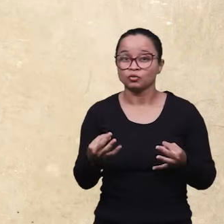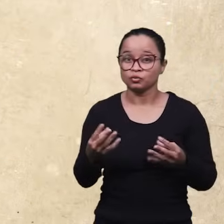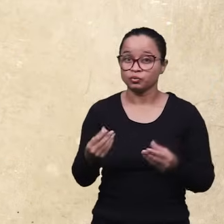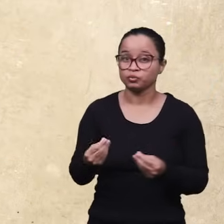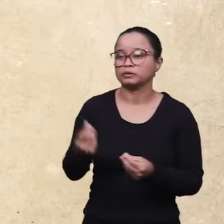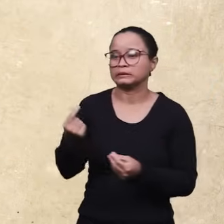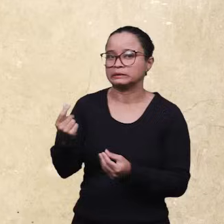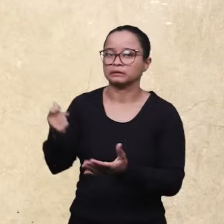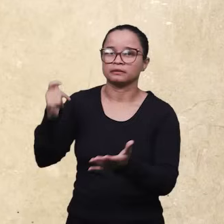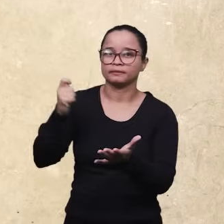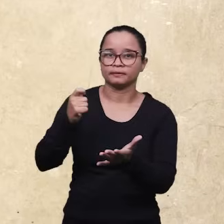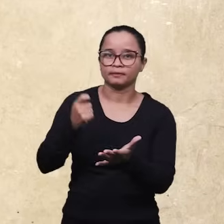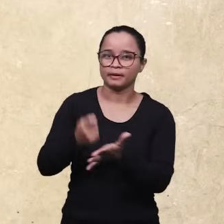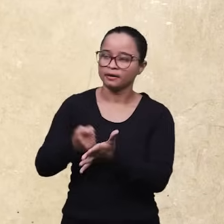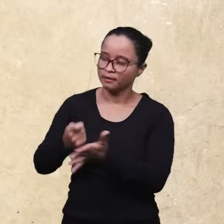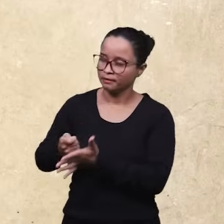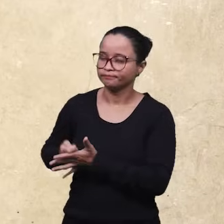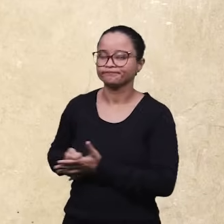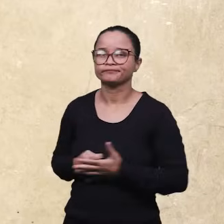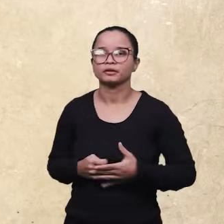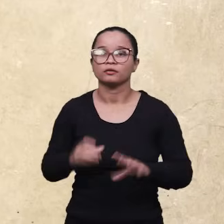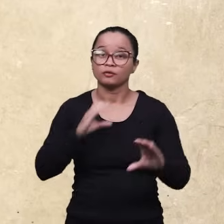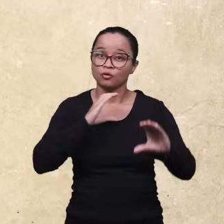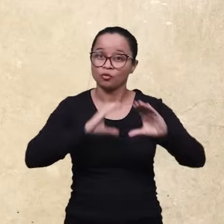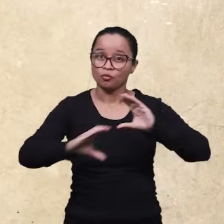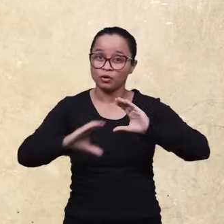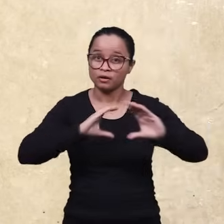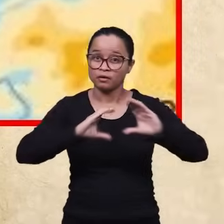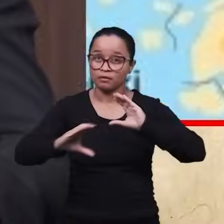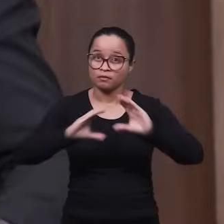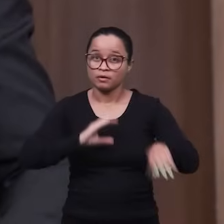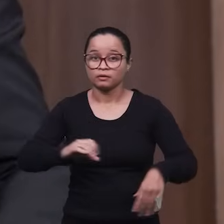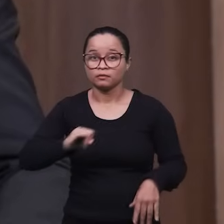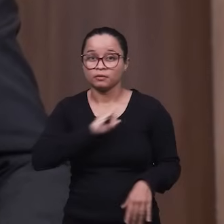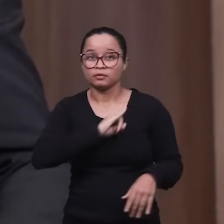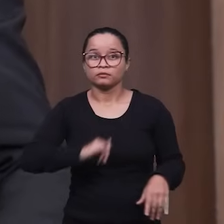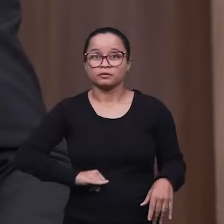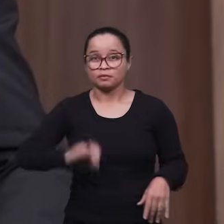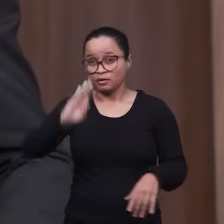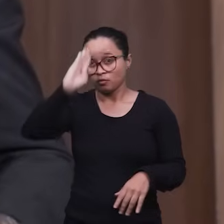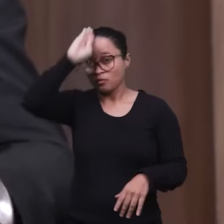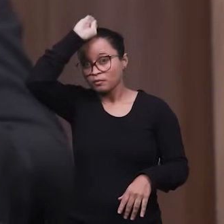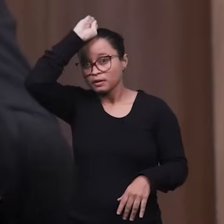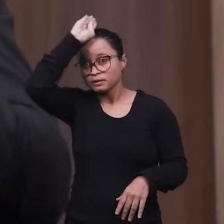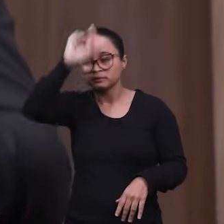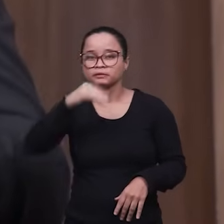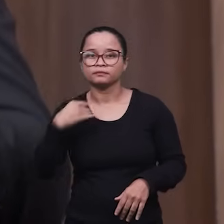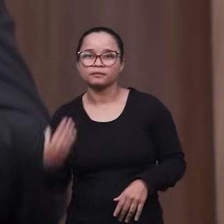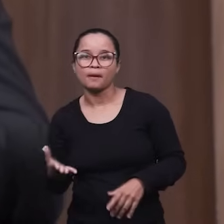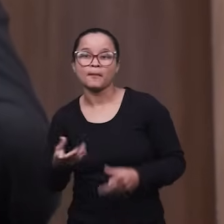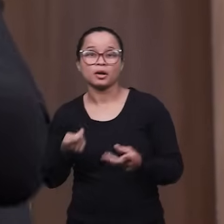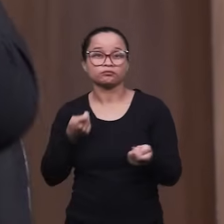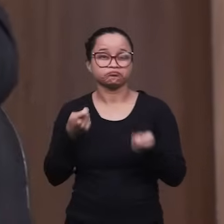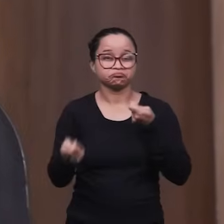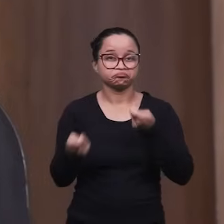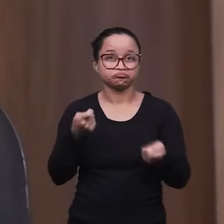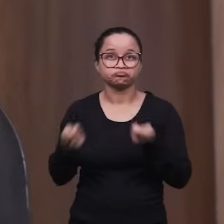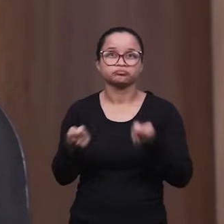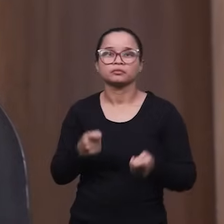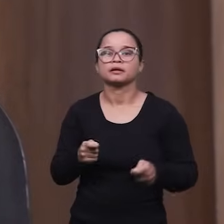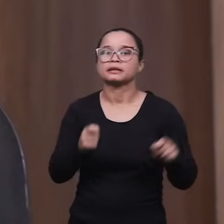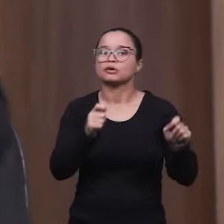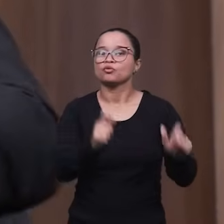tributos. Então havia uma comunicação feita pelo Império Romano para então governar, e